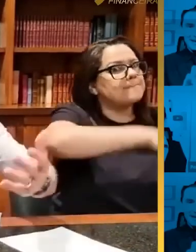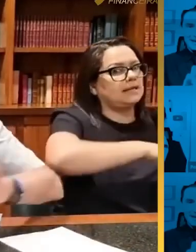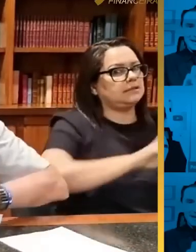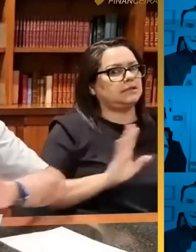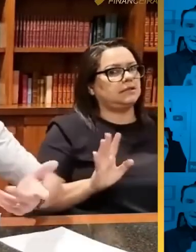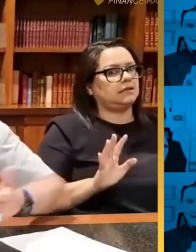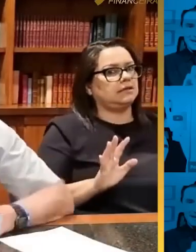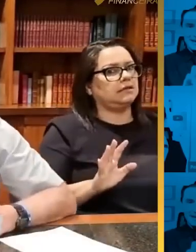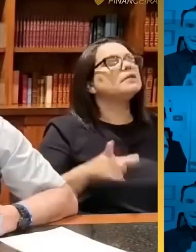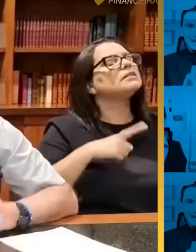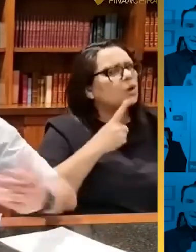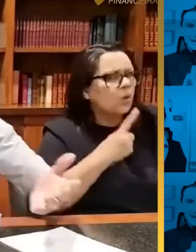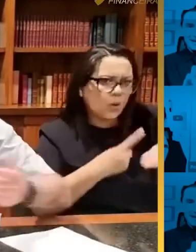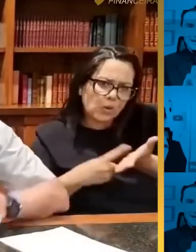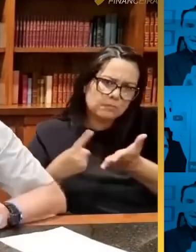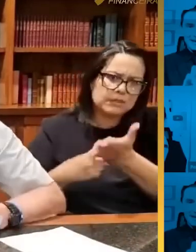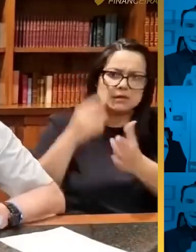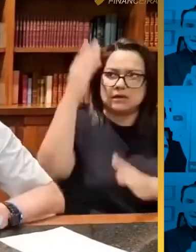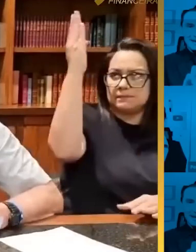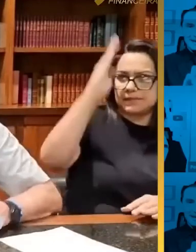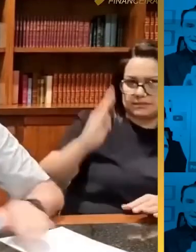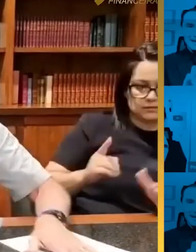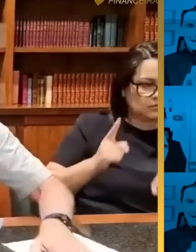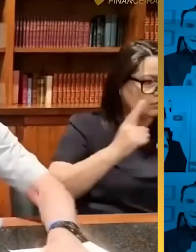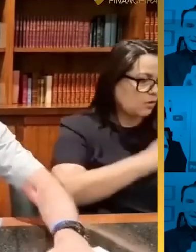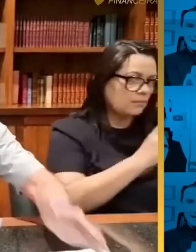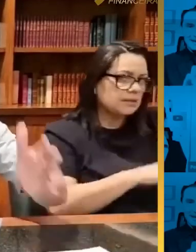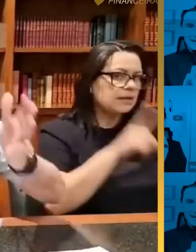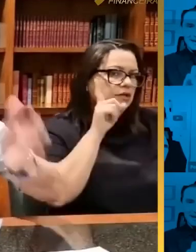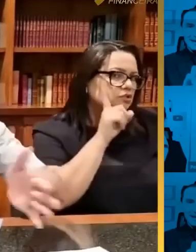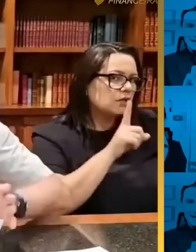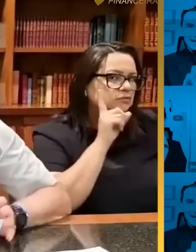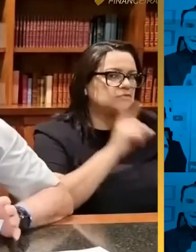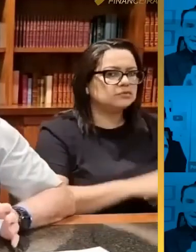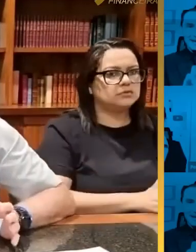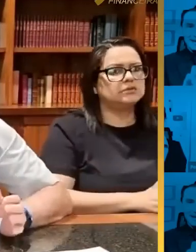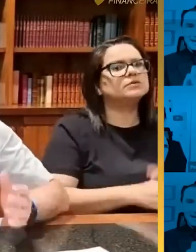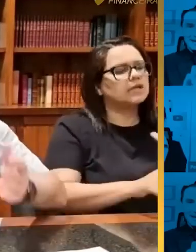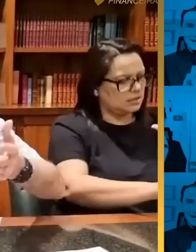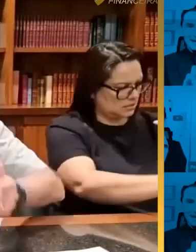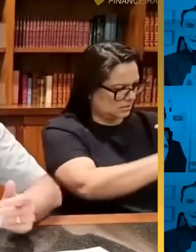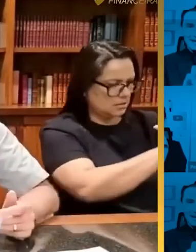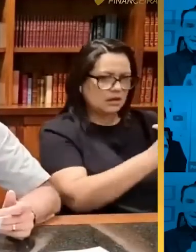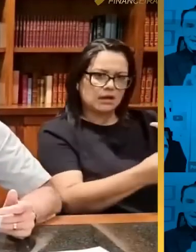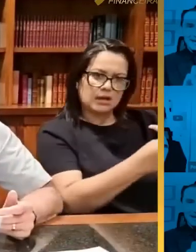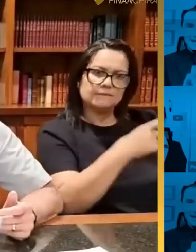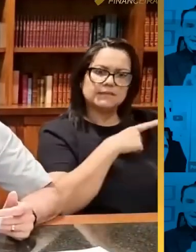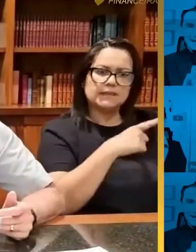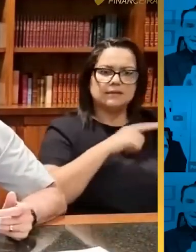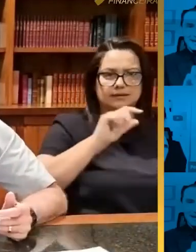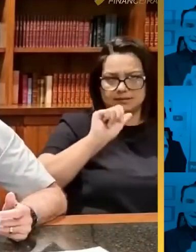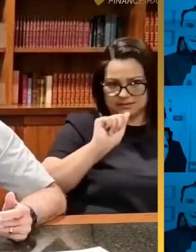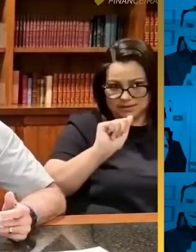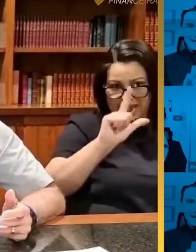coisa, existe acordo entre Brasil e Estados Unidos. Né? Isso é em legislação. E no caso do Alan dos